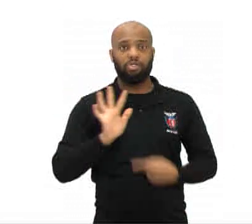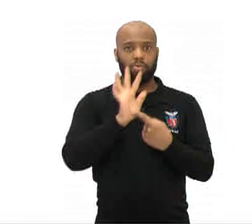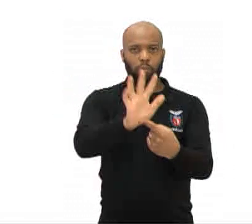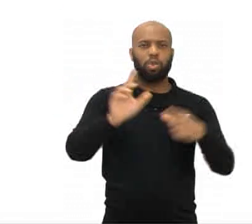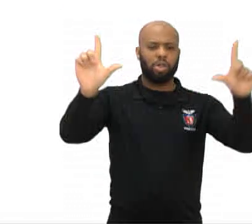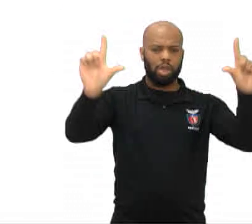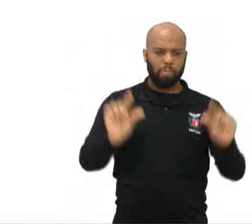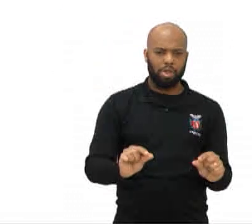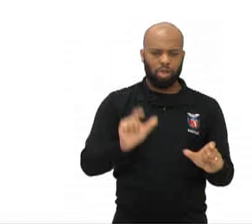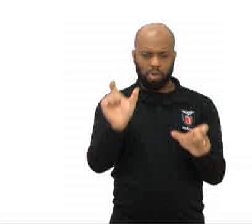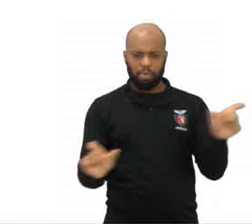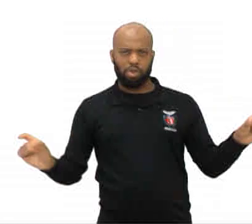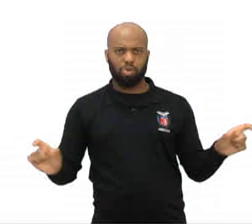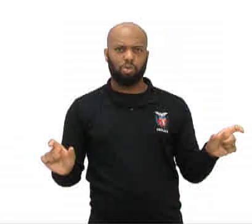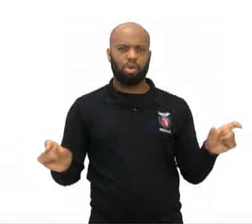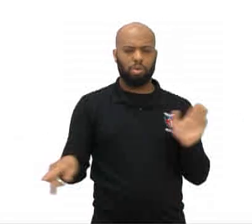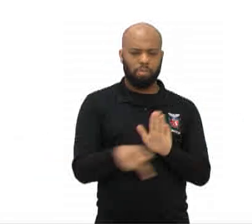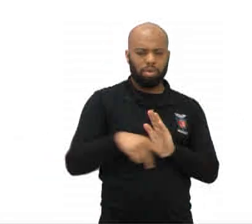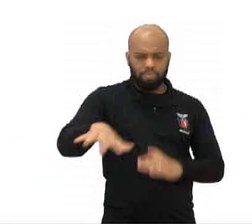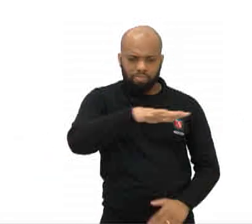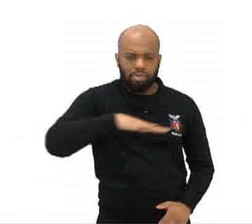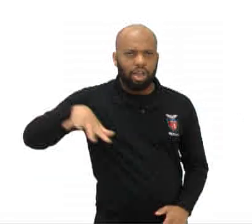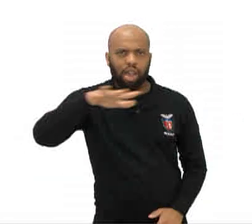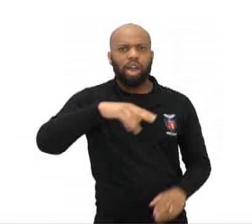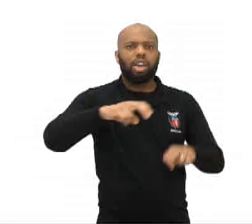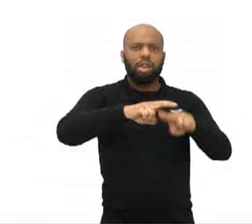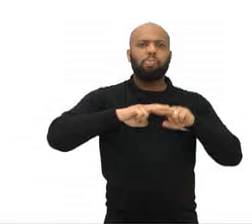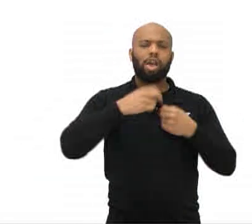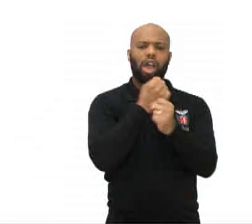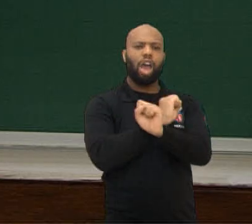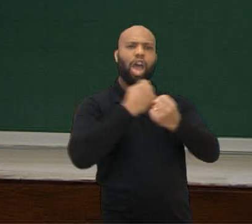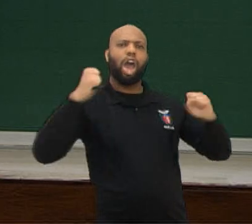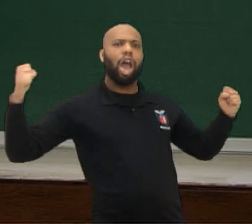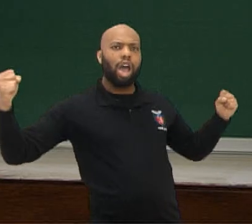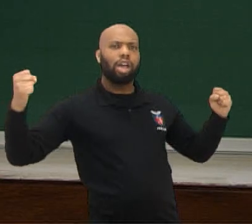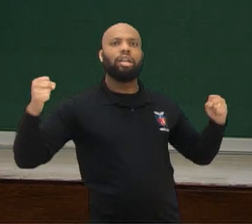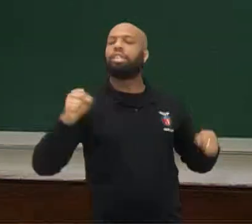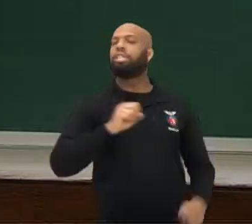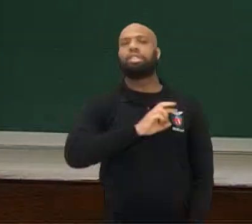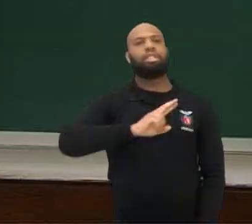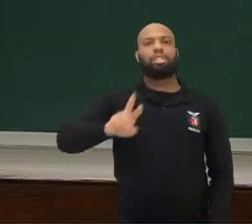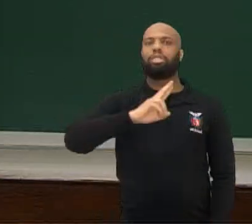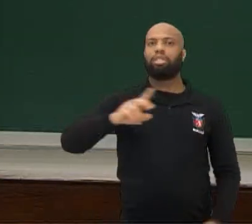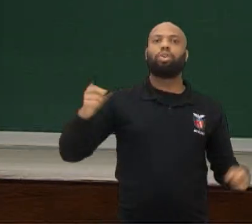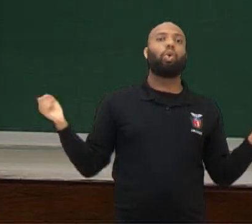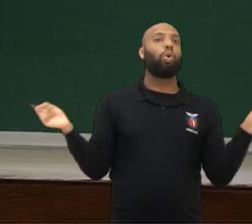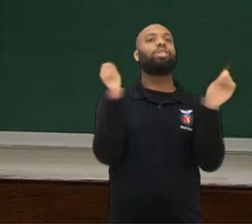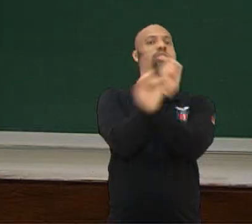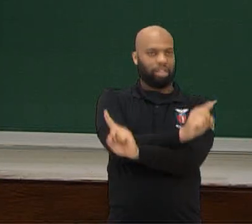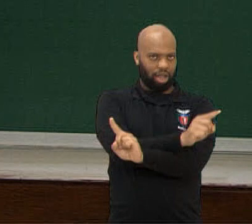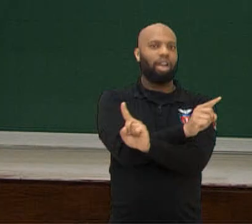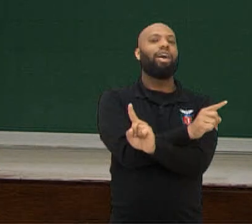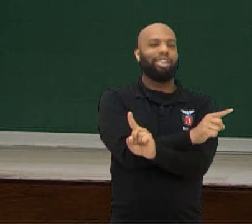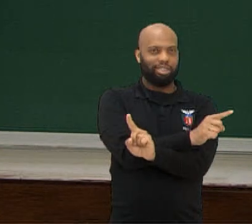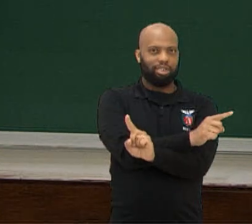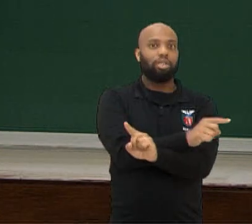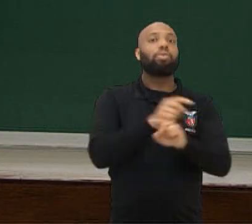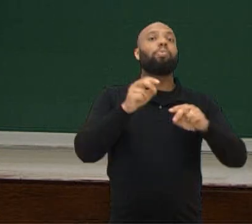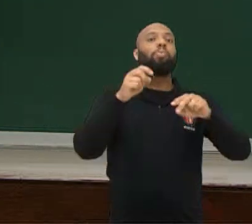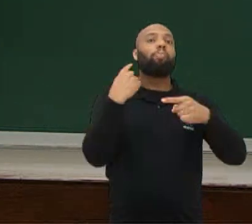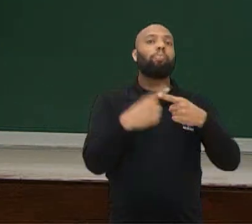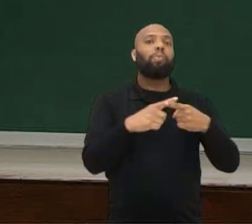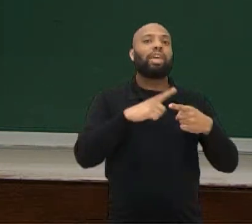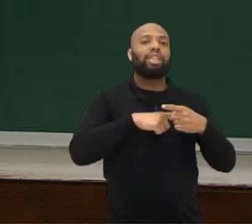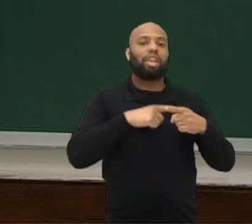apresenta a menor densidade demográfica do Centro-Oeste devido à sua extensão territorial? Na verdade, é o contrário. Por ele ter